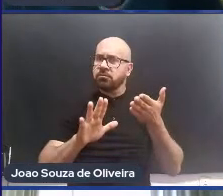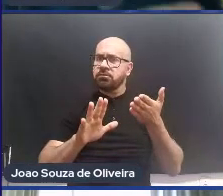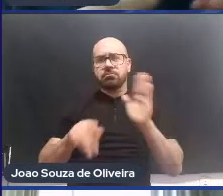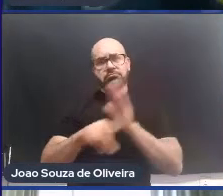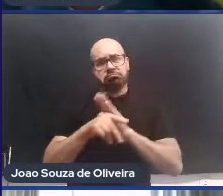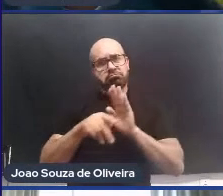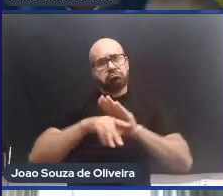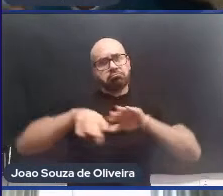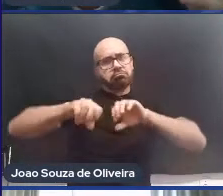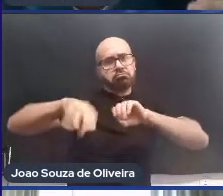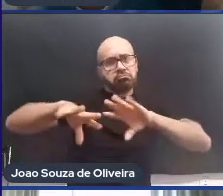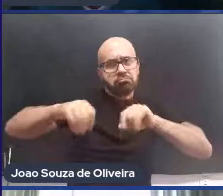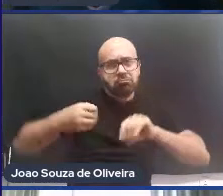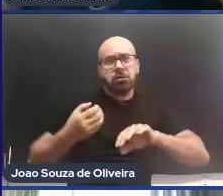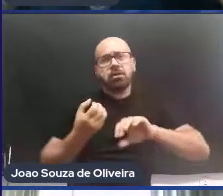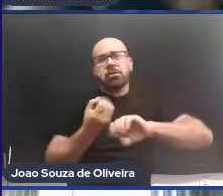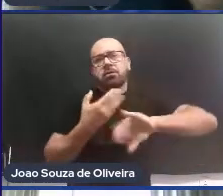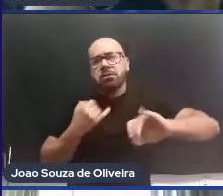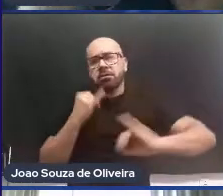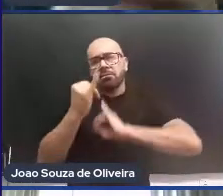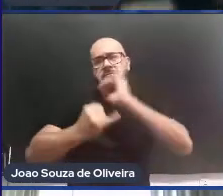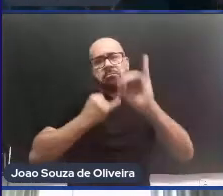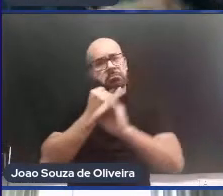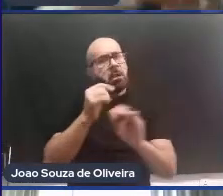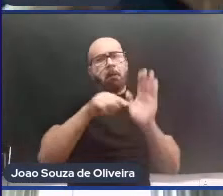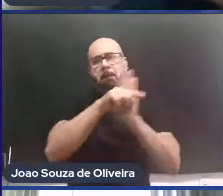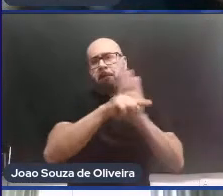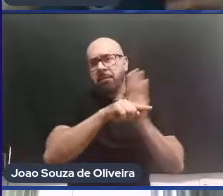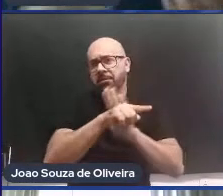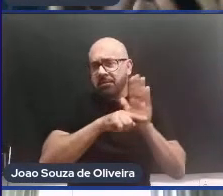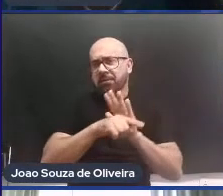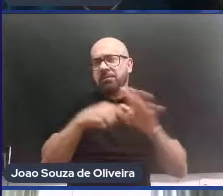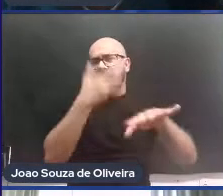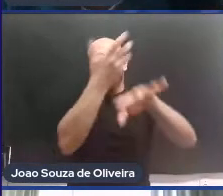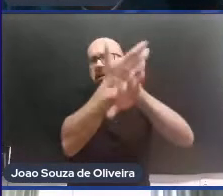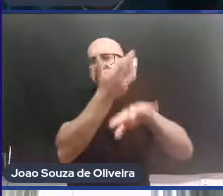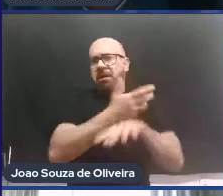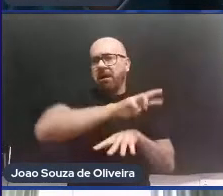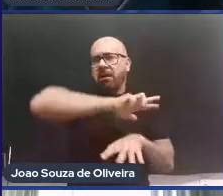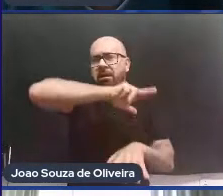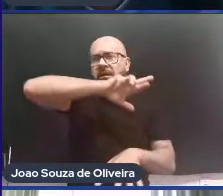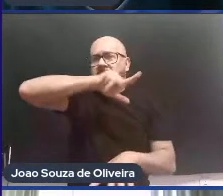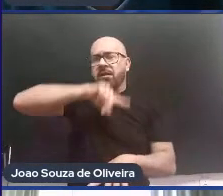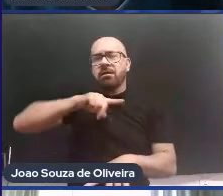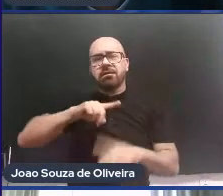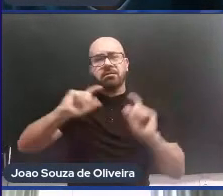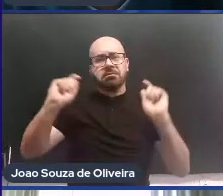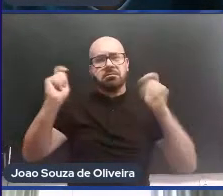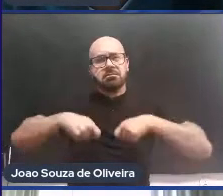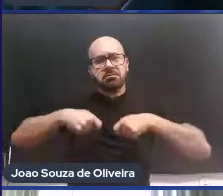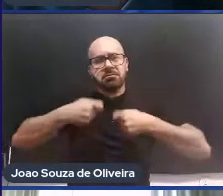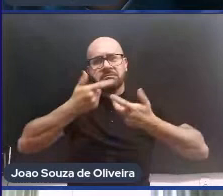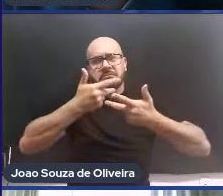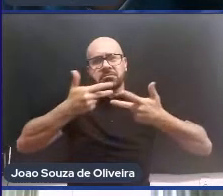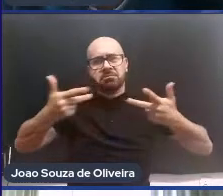modalidade de ensino de extensão de pesquisa interdisciplinares que contemplem várias